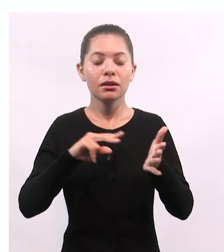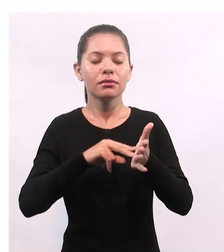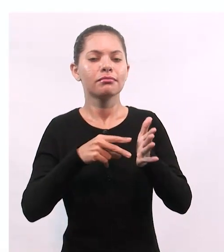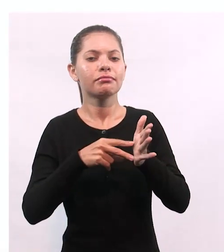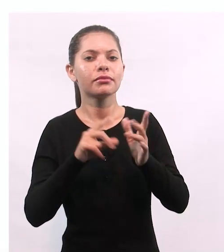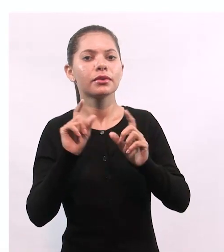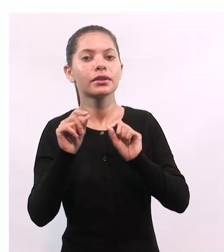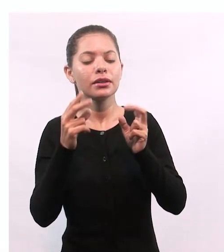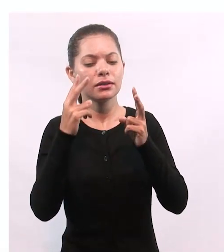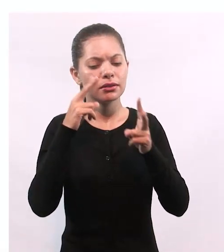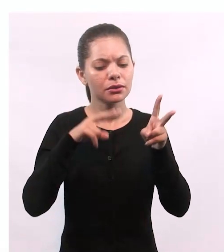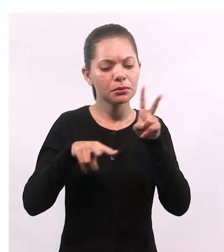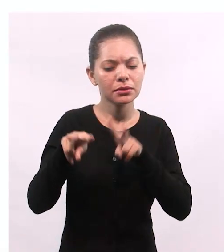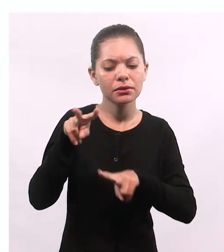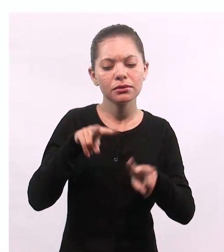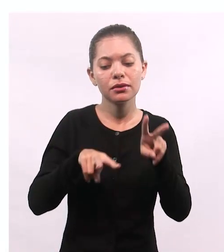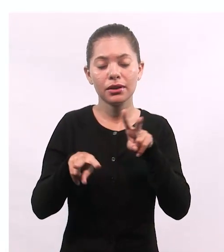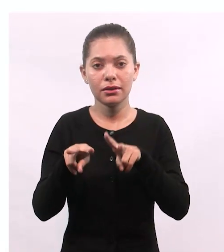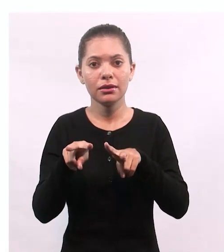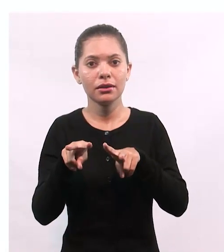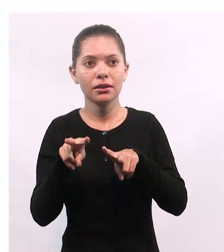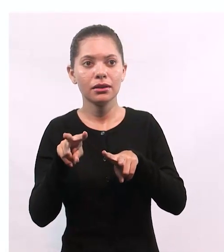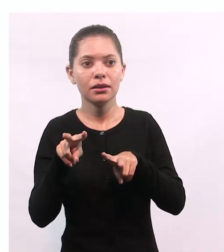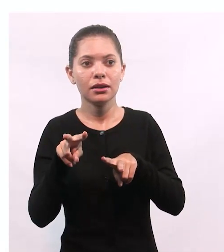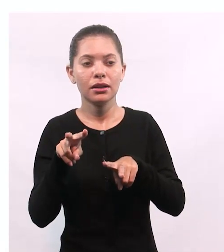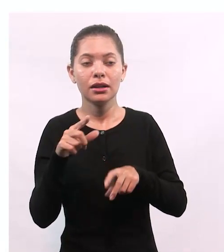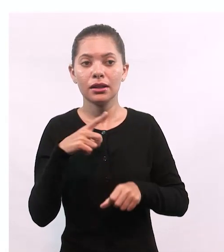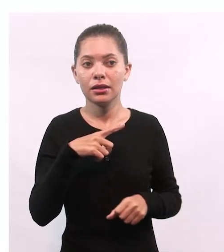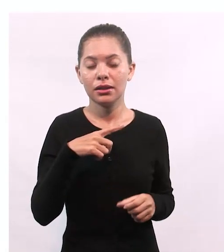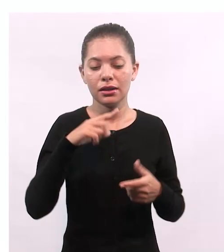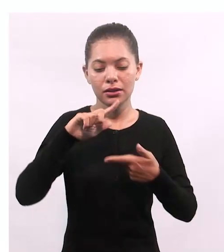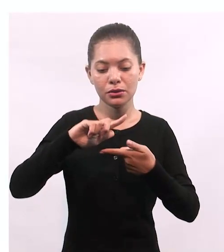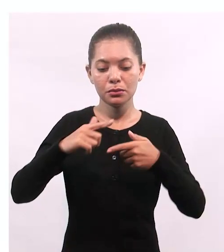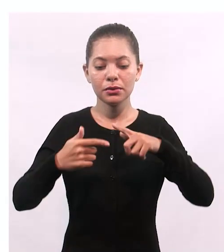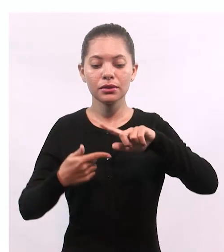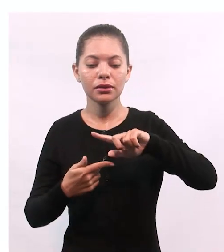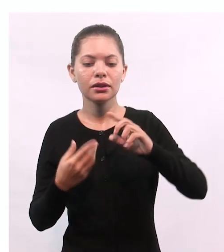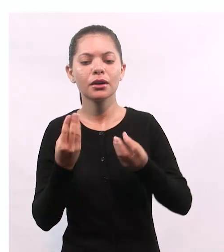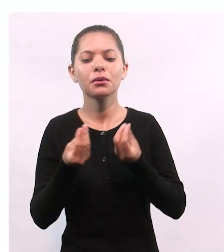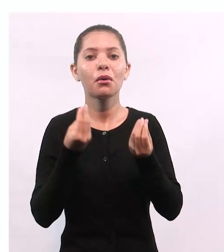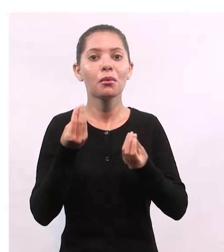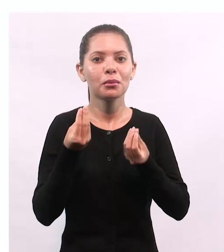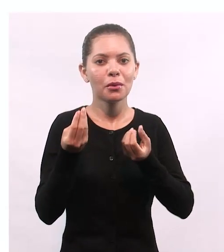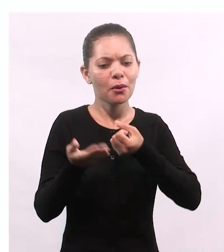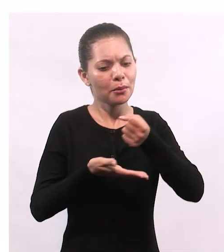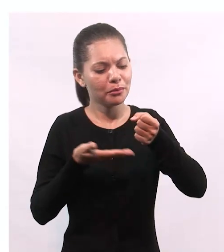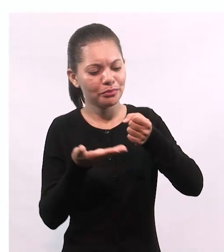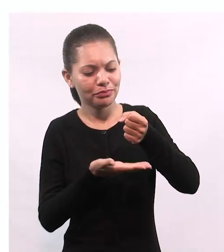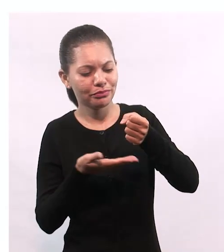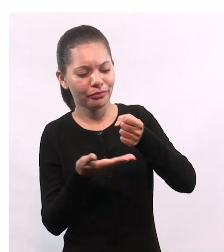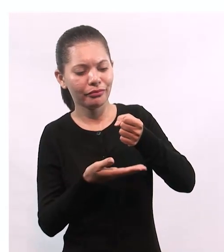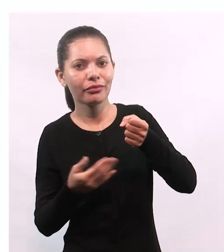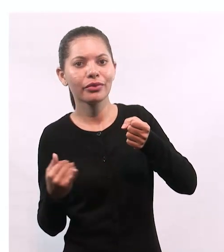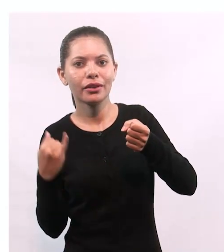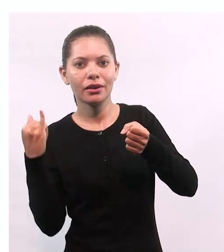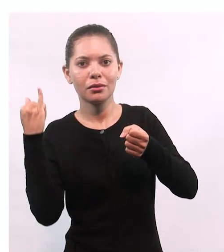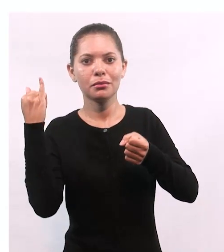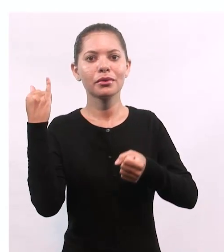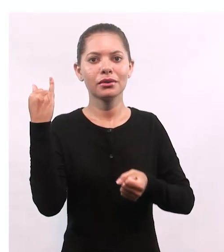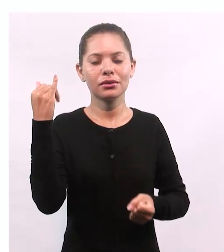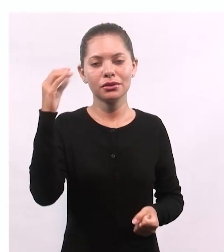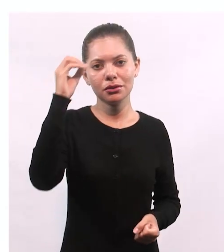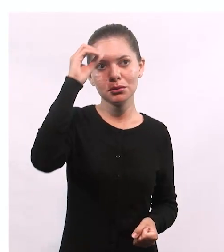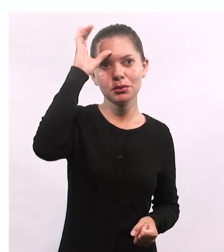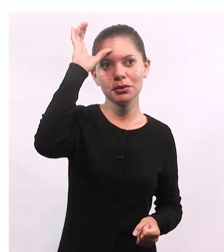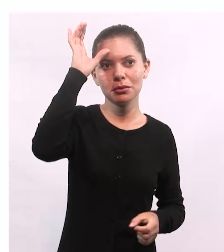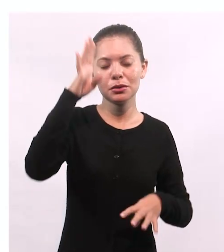seja, se a gente observar, a BNCC traz a geometria como um pilar para a construção do conhecimento